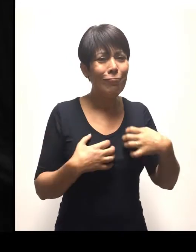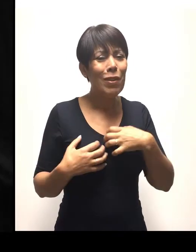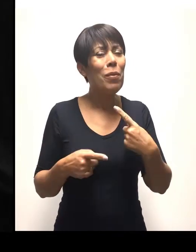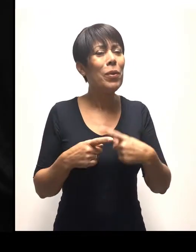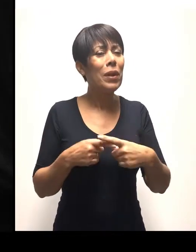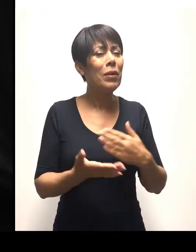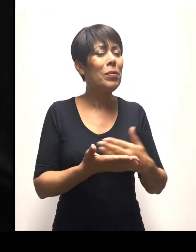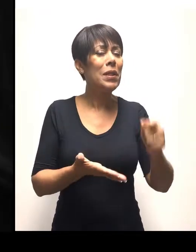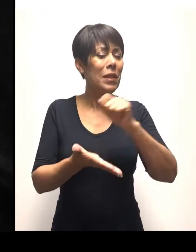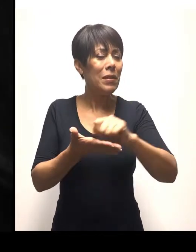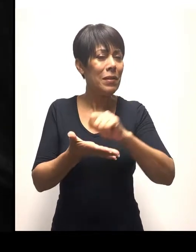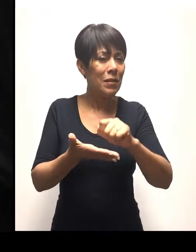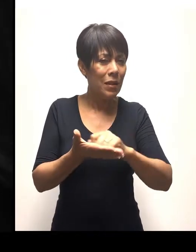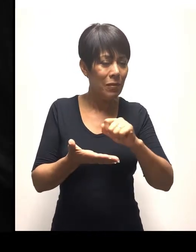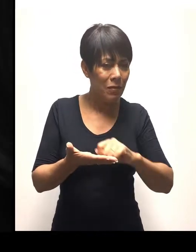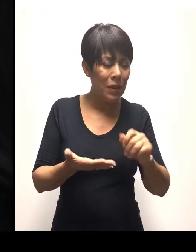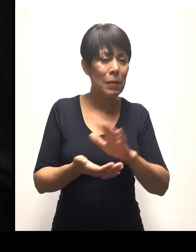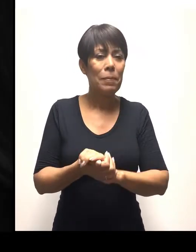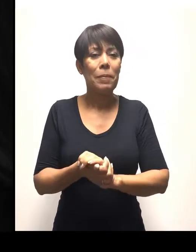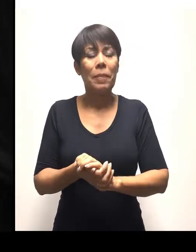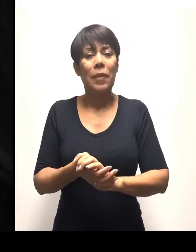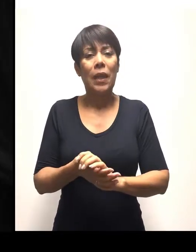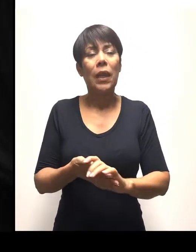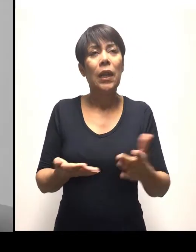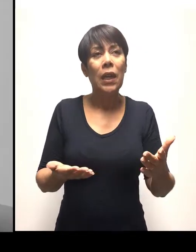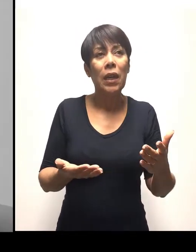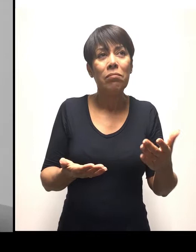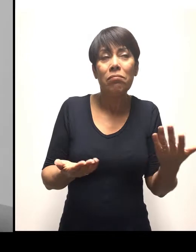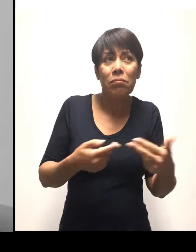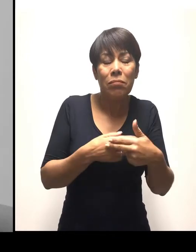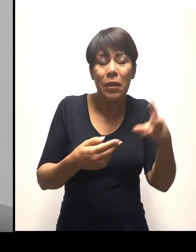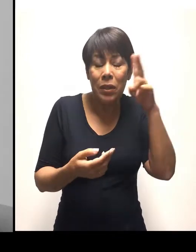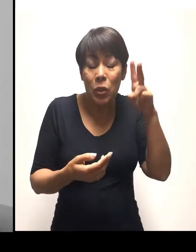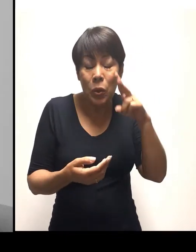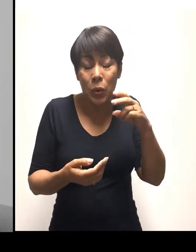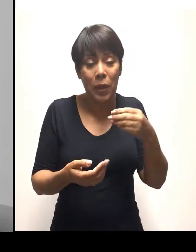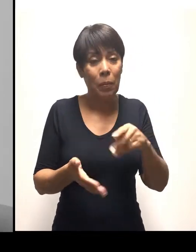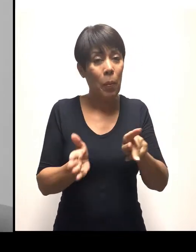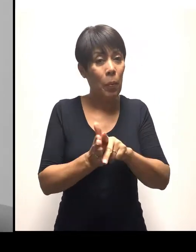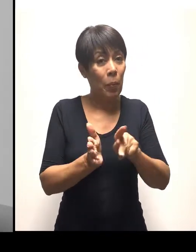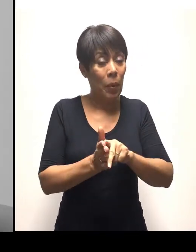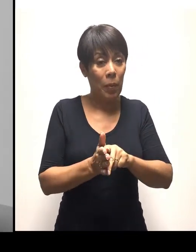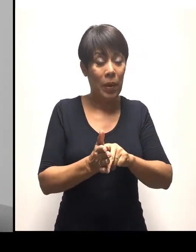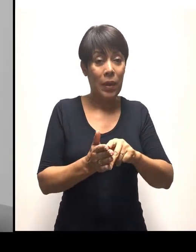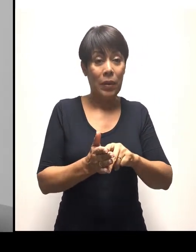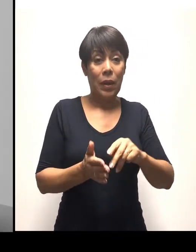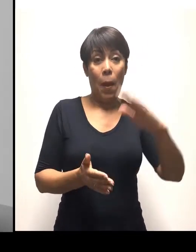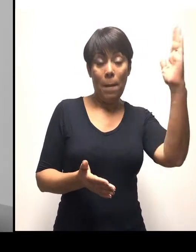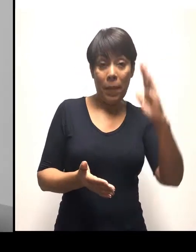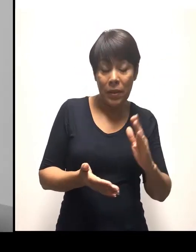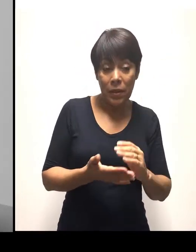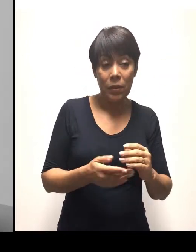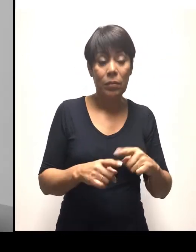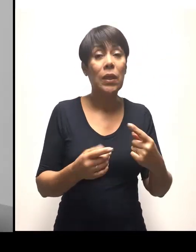eu estou escrevendo muito pouco, eu estou sem tempo de escrever. Entendi. Entende? Então, que é um pouco que vive um autor brasileiro. Que esses compromissos também